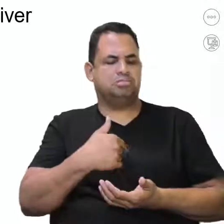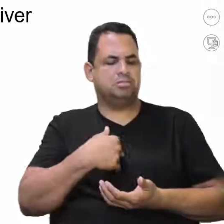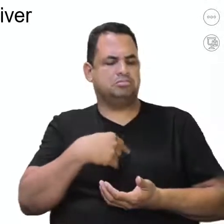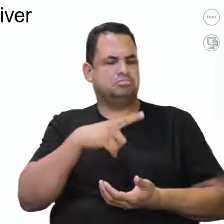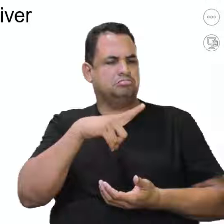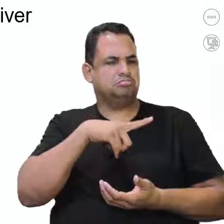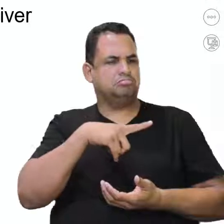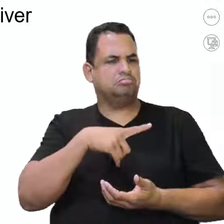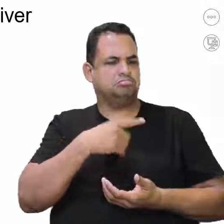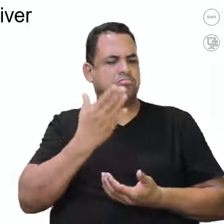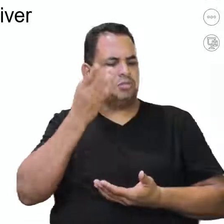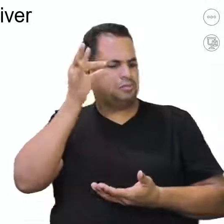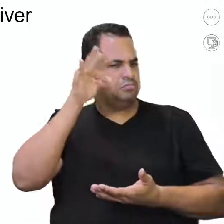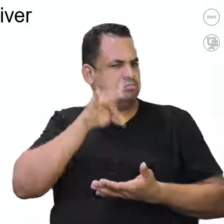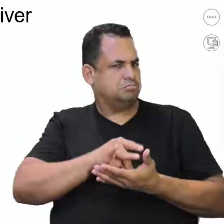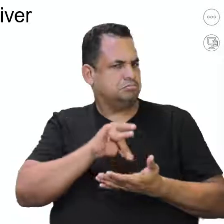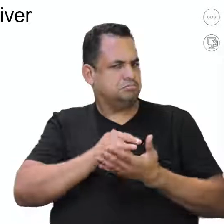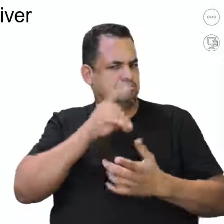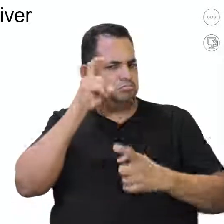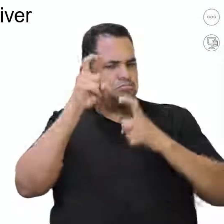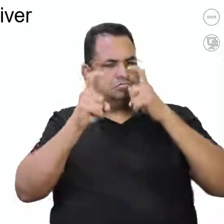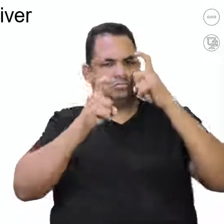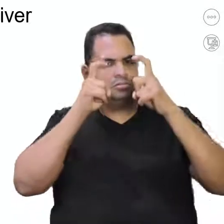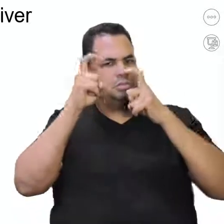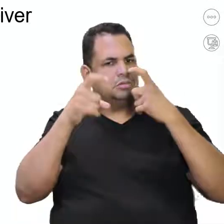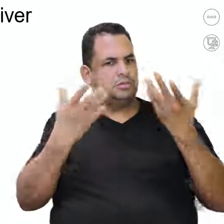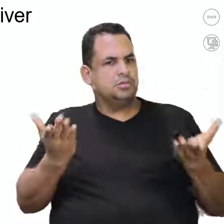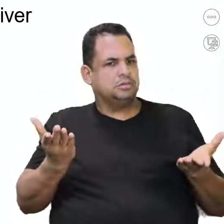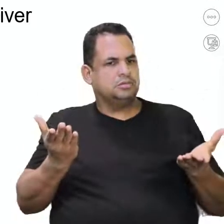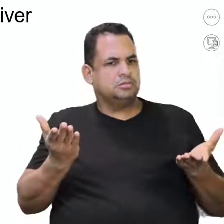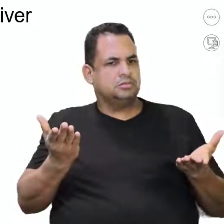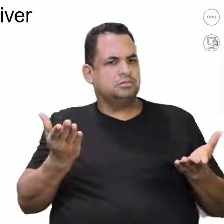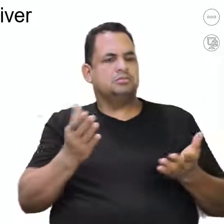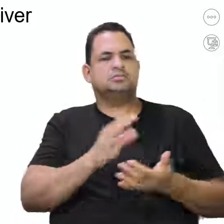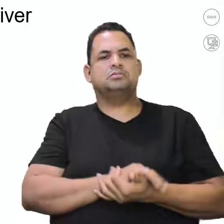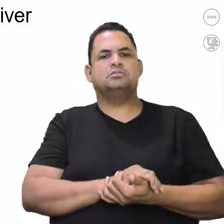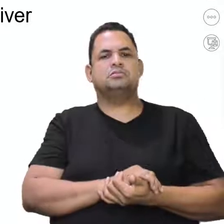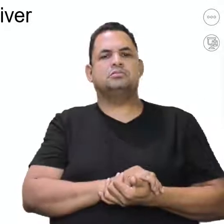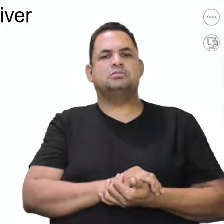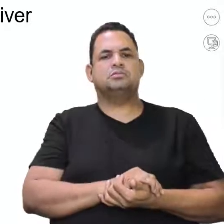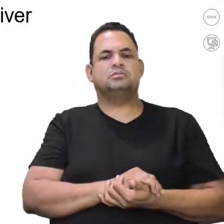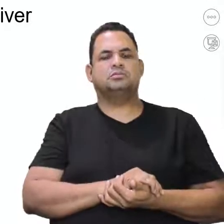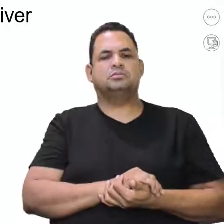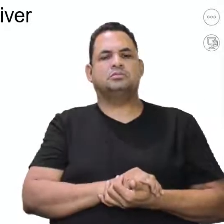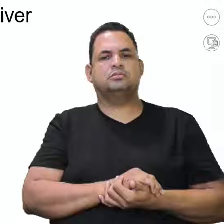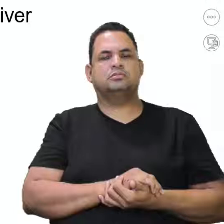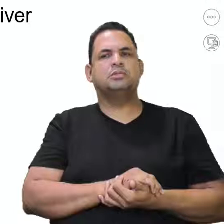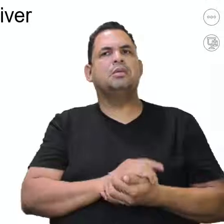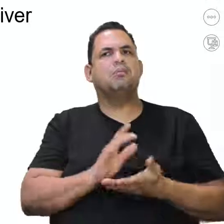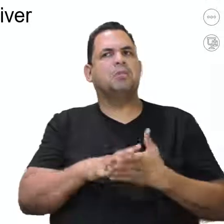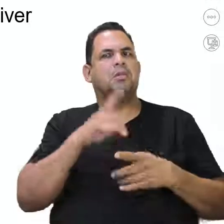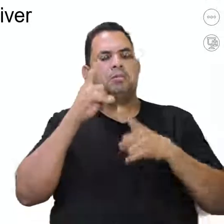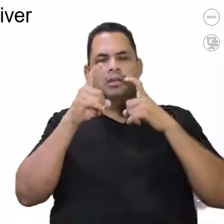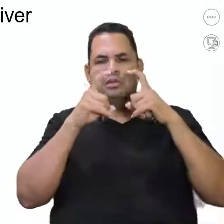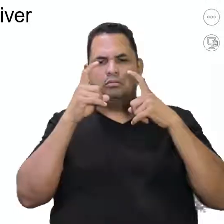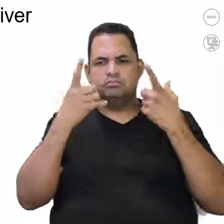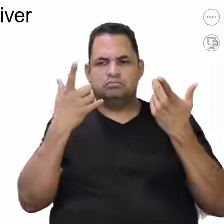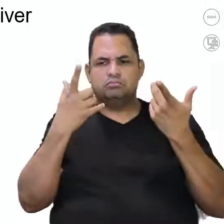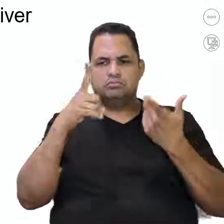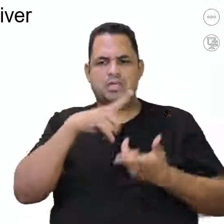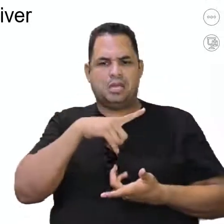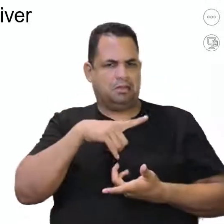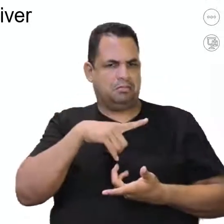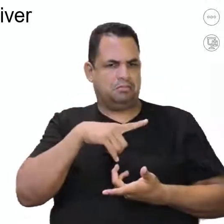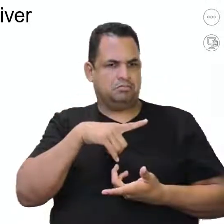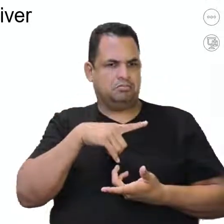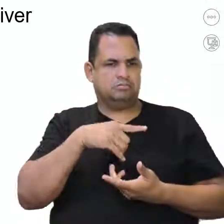alguma razão para me preocupar? Any reason, alguma razão to be worried, para me preocupar? E agora